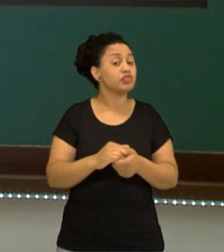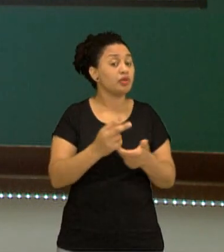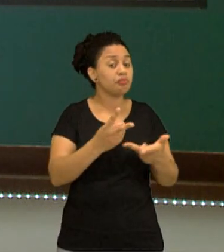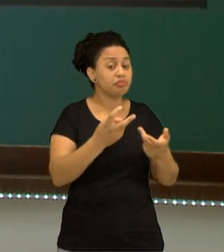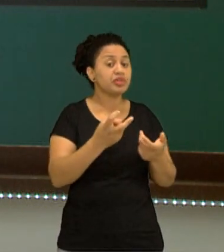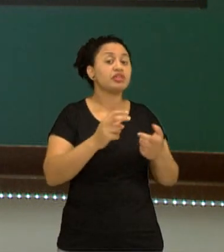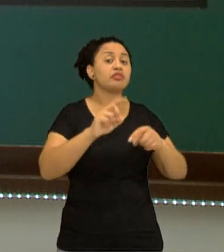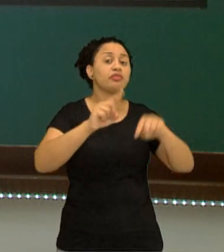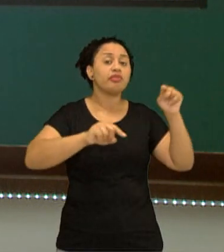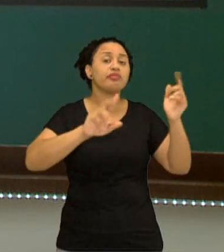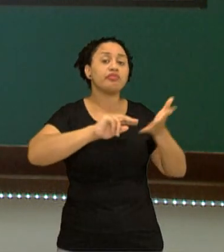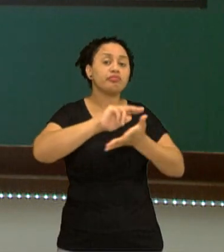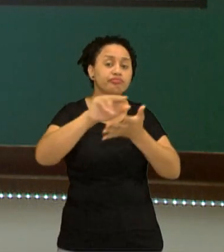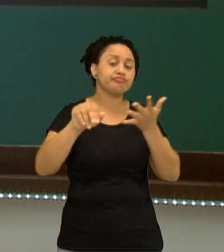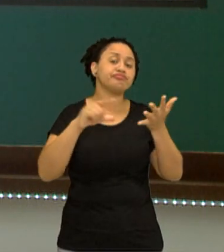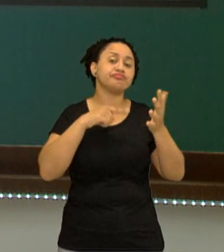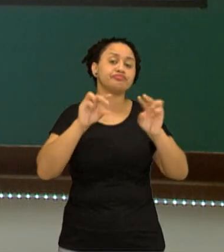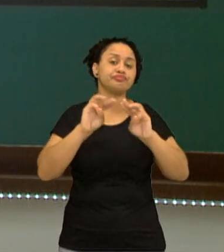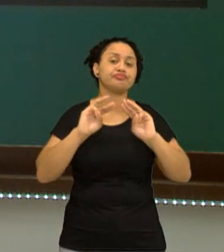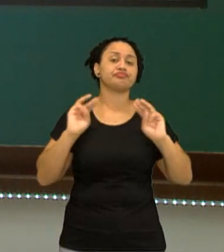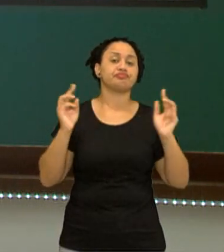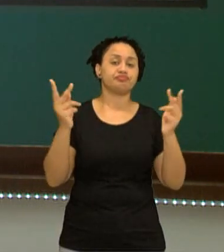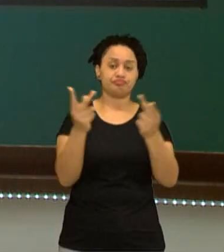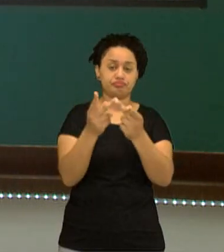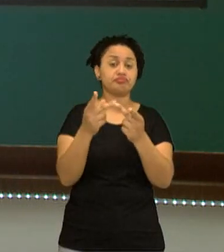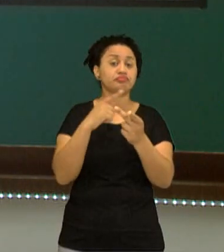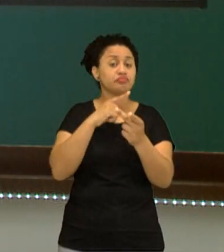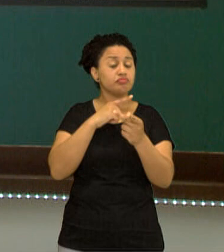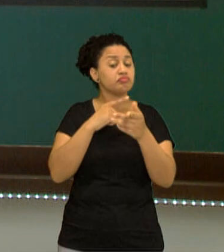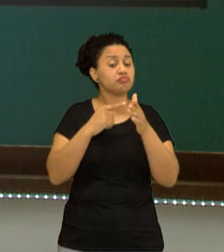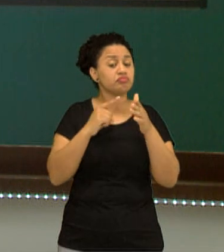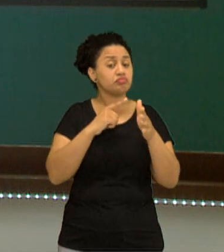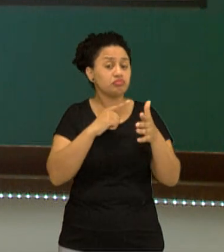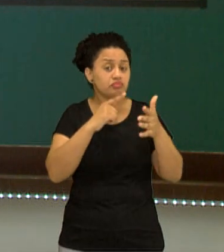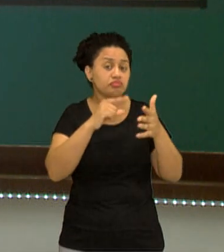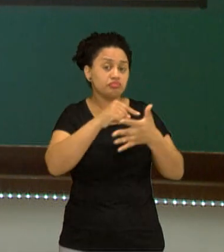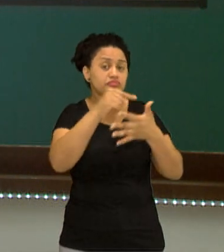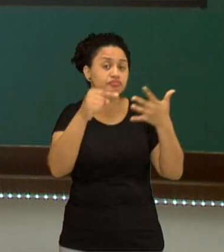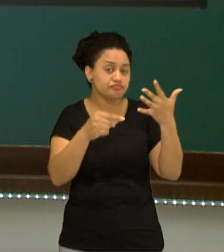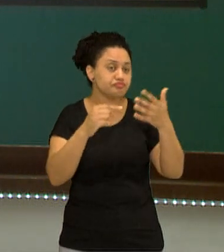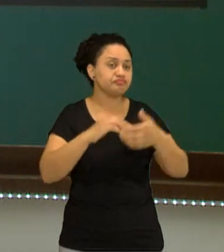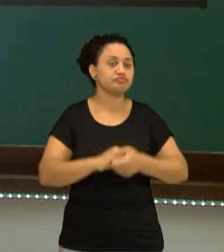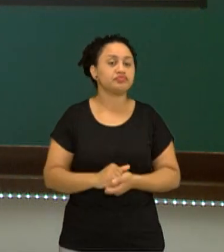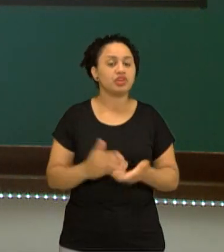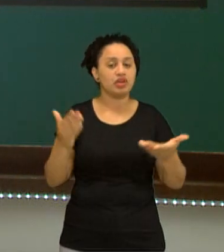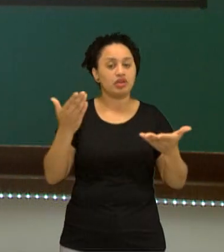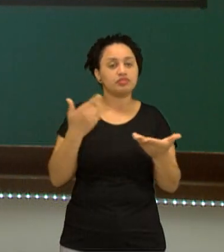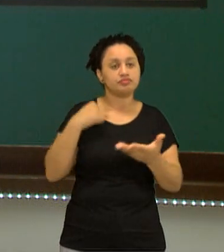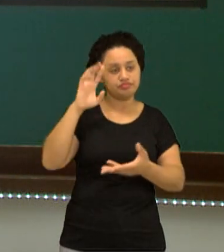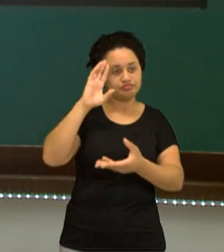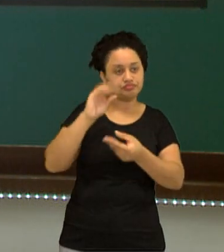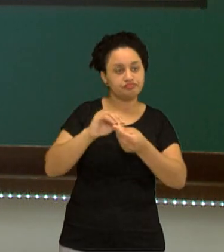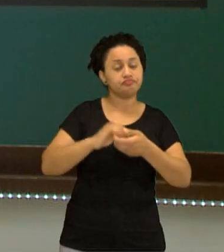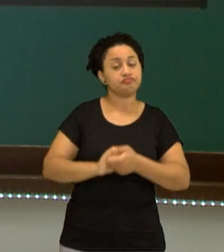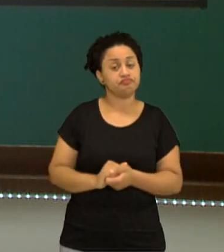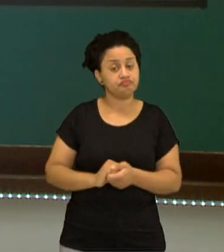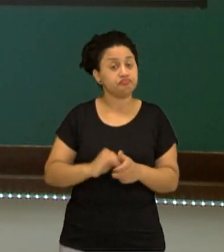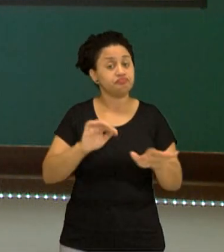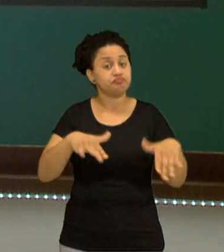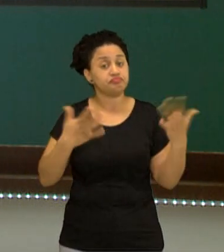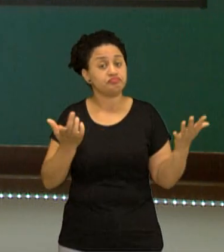de matérias-primas que os materiais apresentam? E nós vamos fazer essa classificação. Assim,